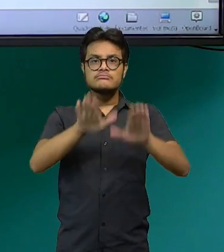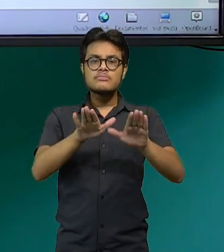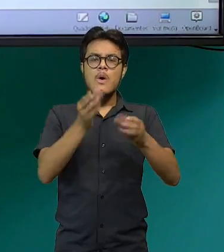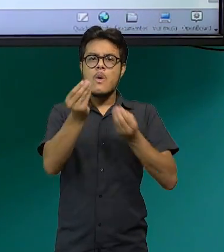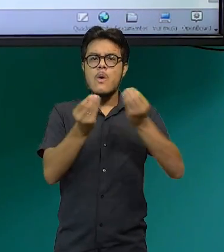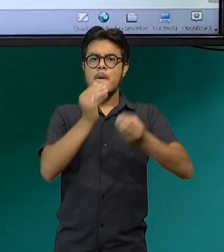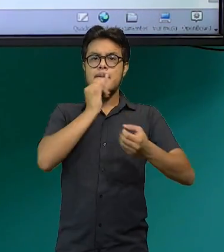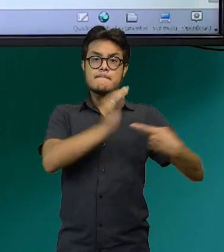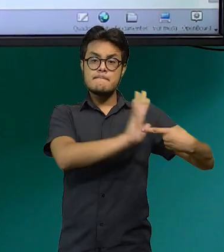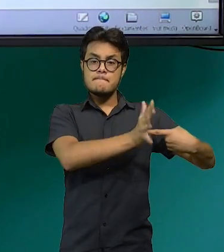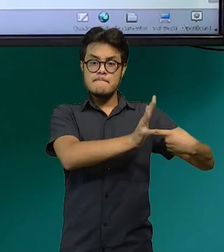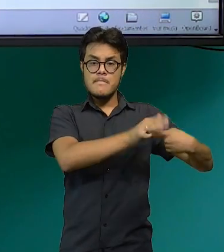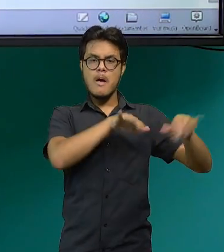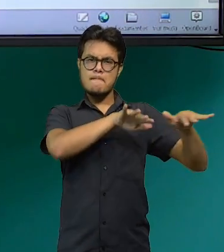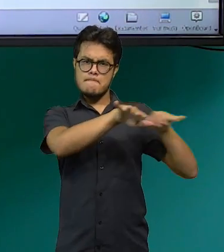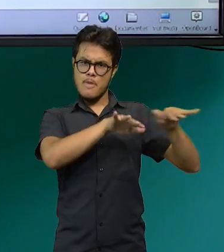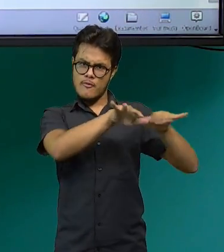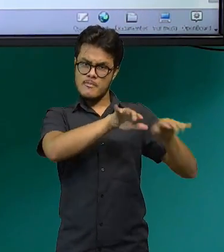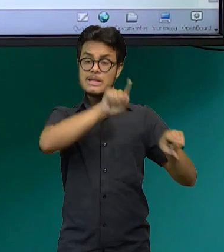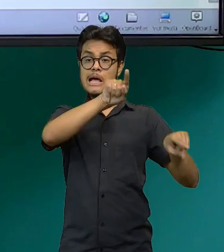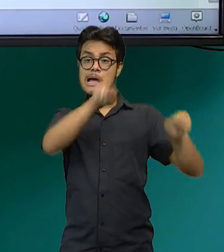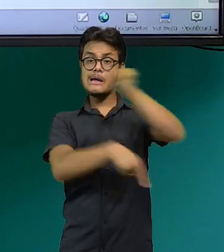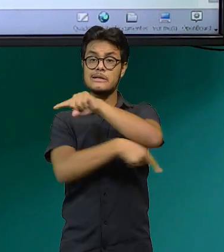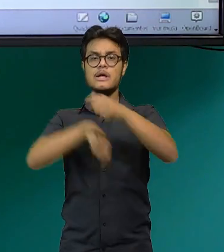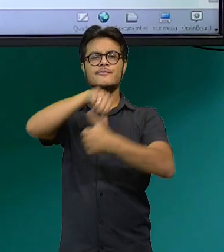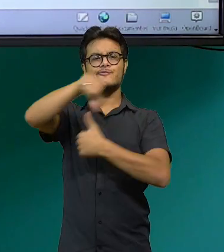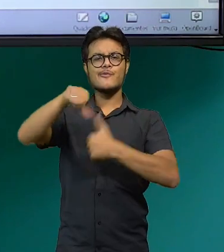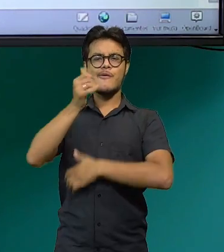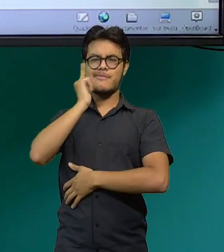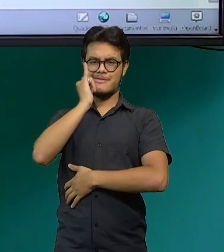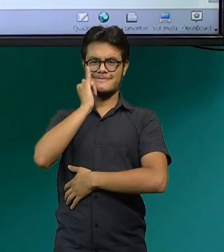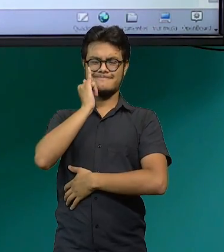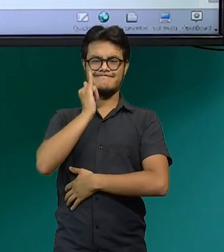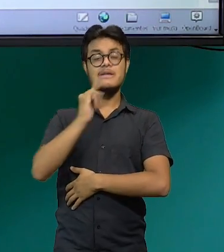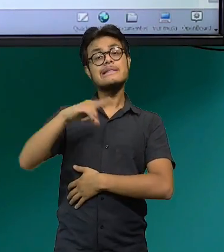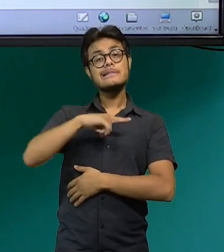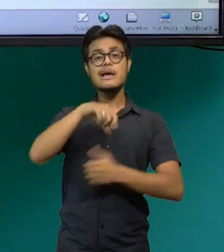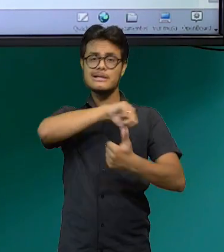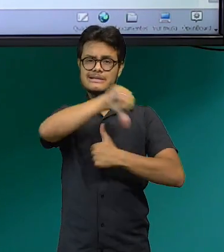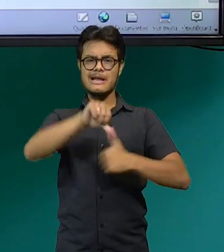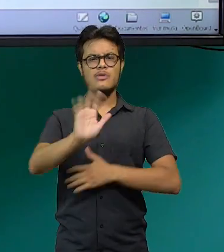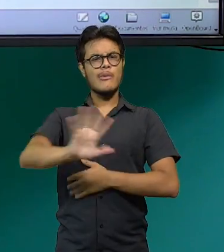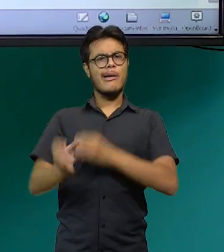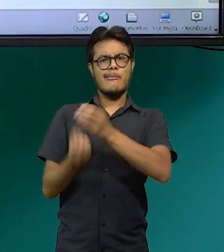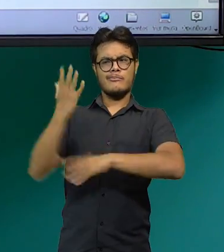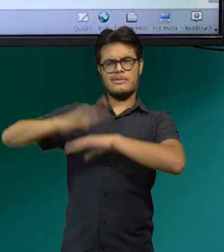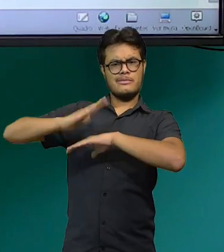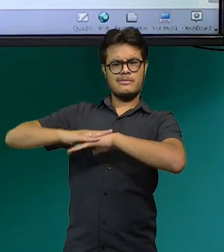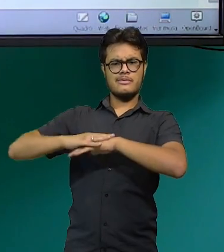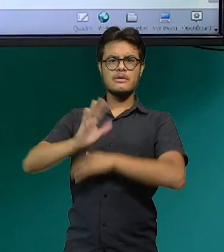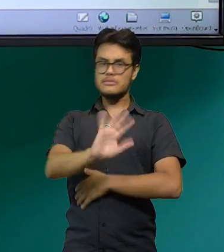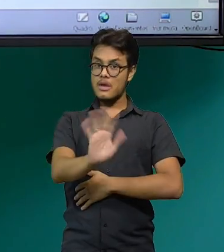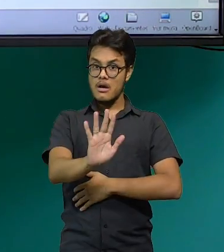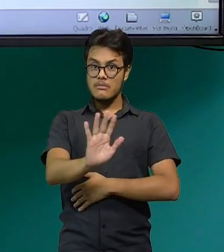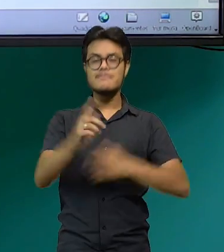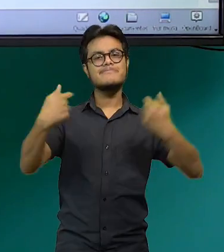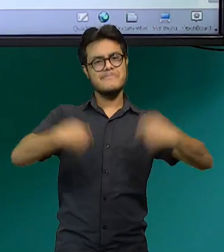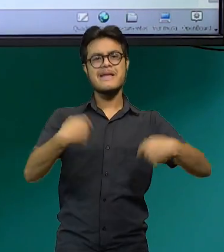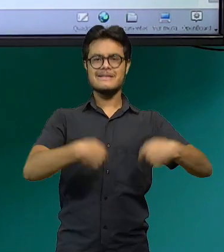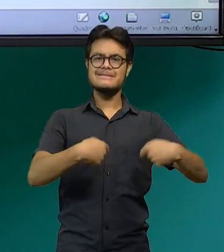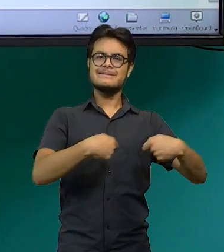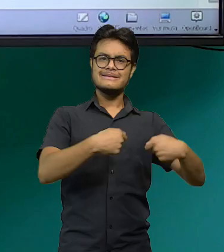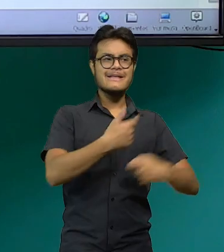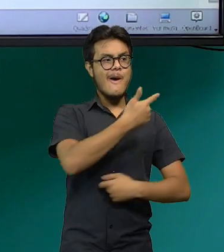converter algum tipo de energia em elétrica. A energia elétrica ela não é criada do nada, do zero. A